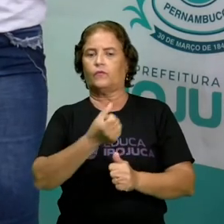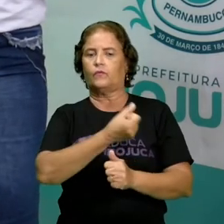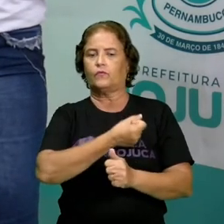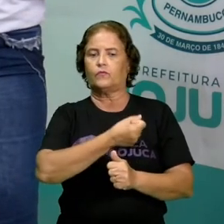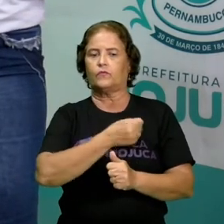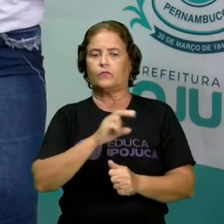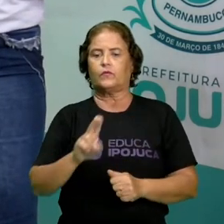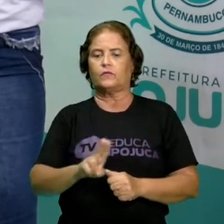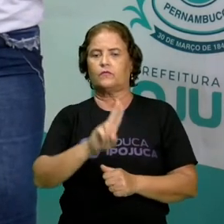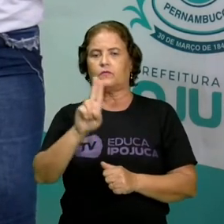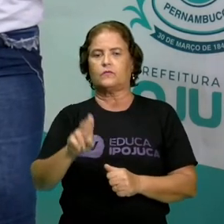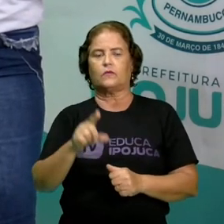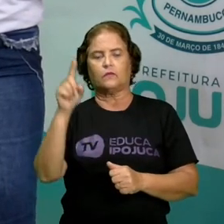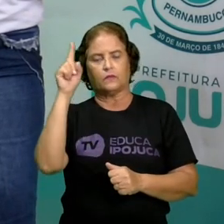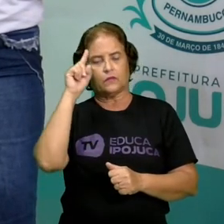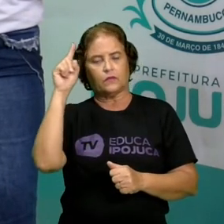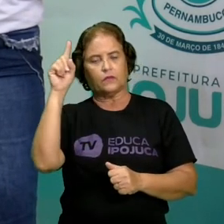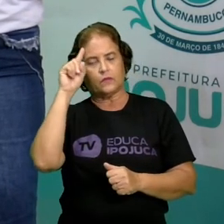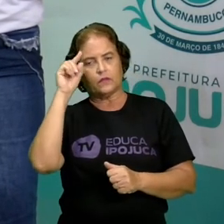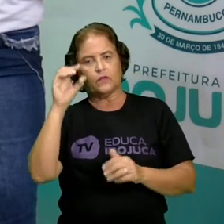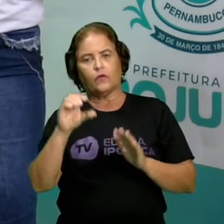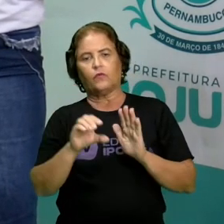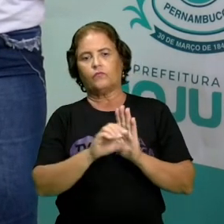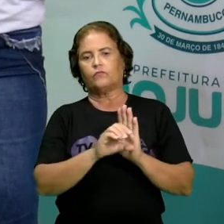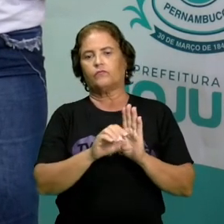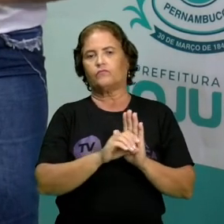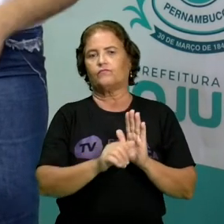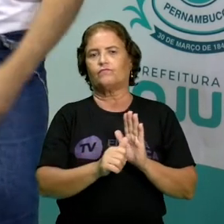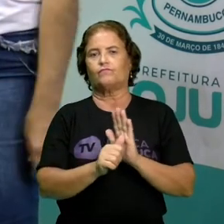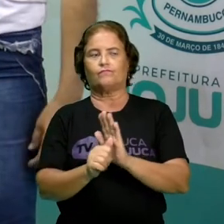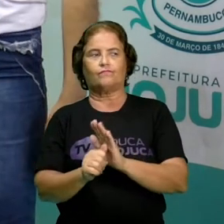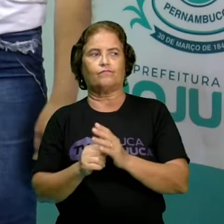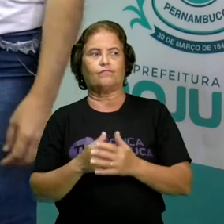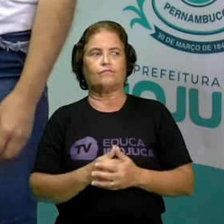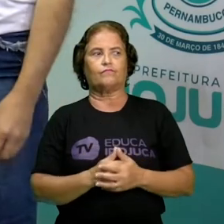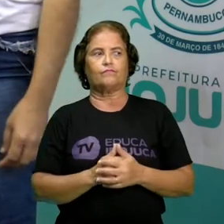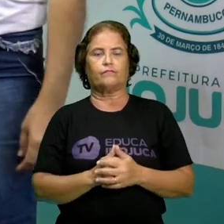dia a dia como códigos de identificação.